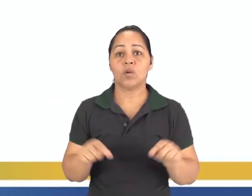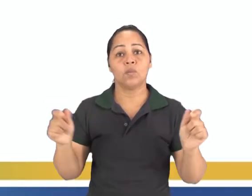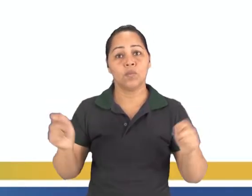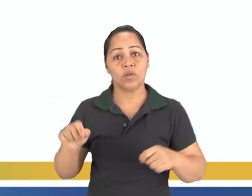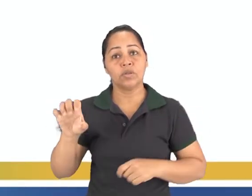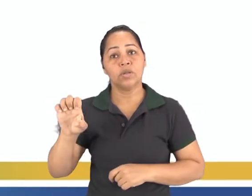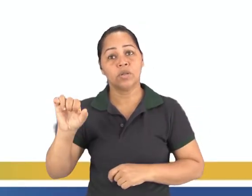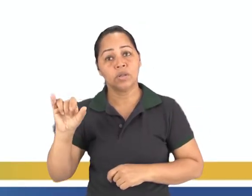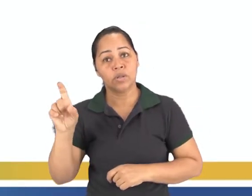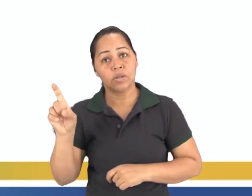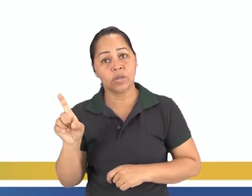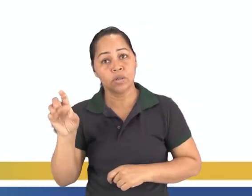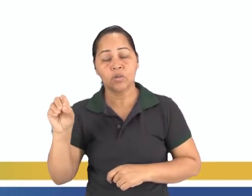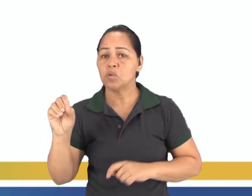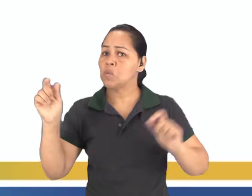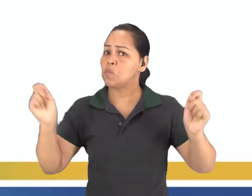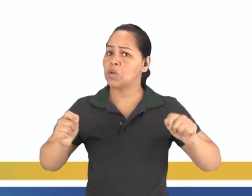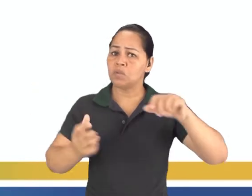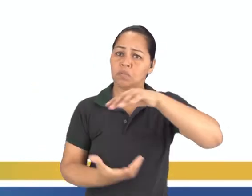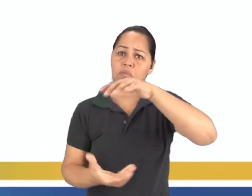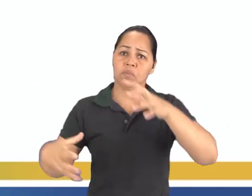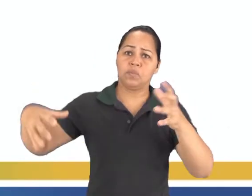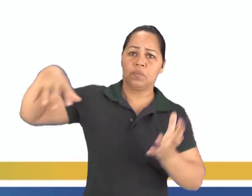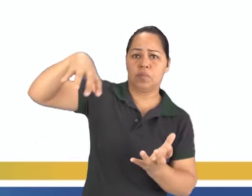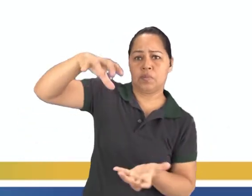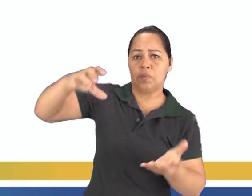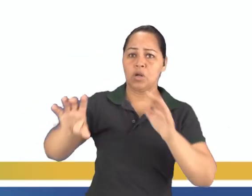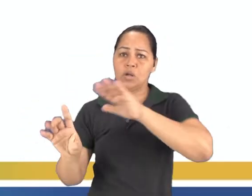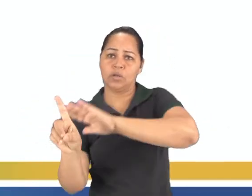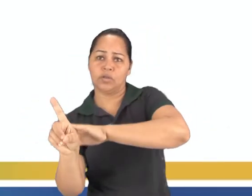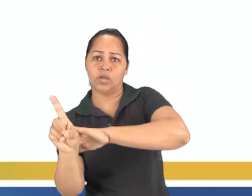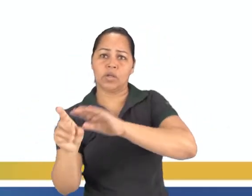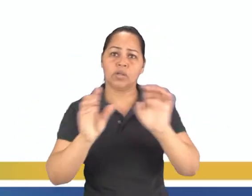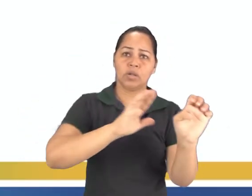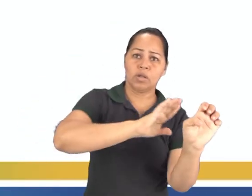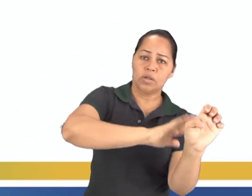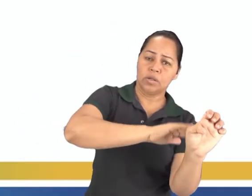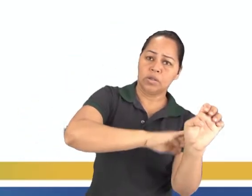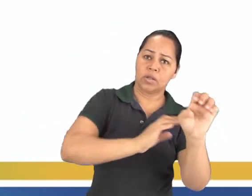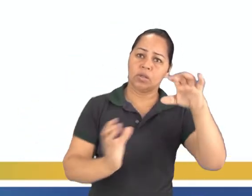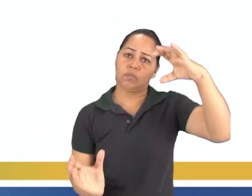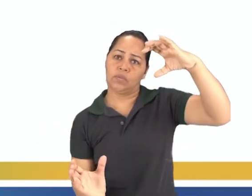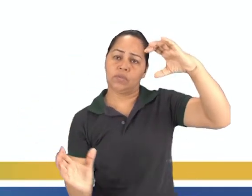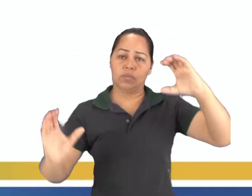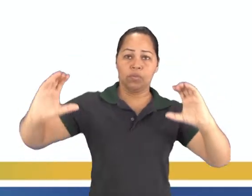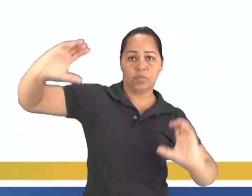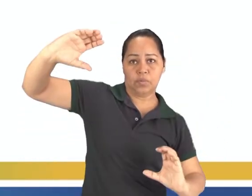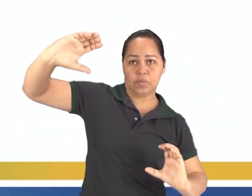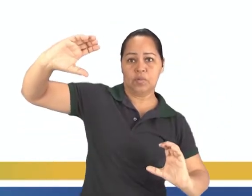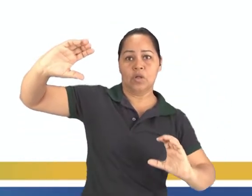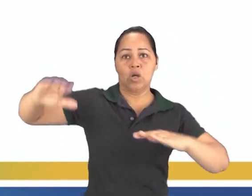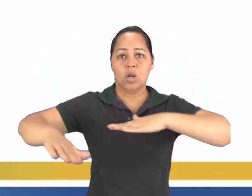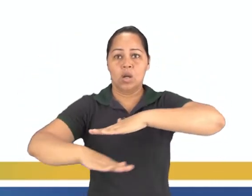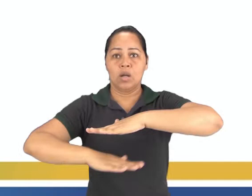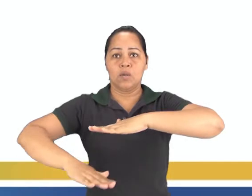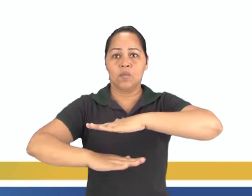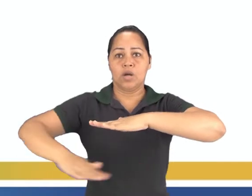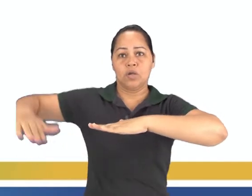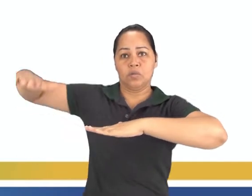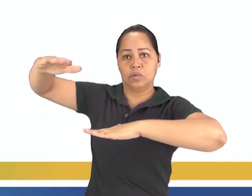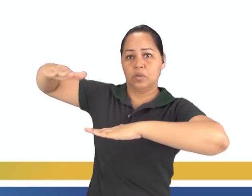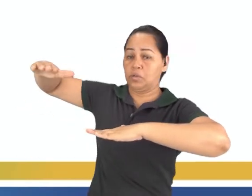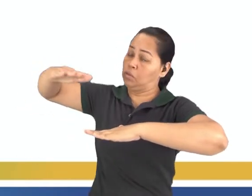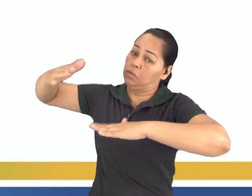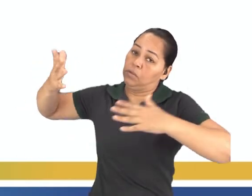ter posição em qualquer lugar. Pode ser à direita da figura, à esquerda, acima, abaixo. Então, a